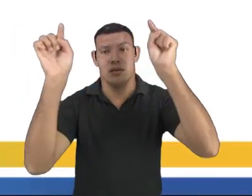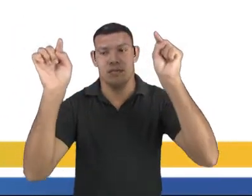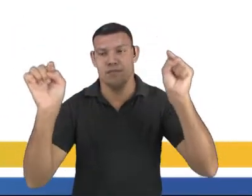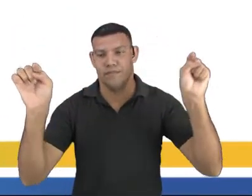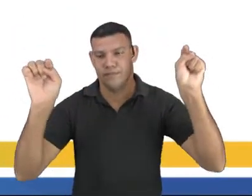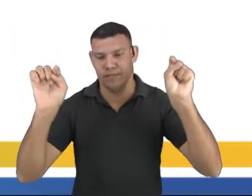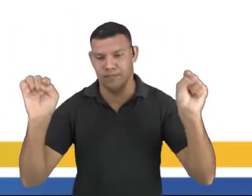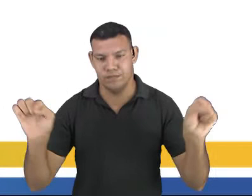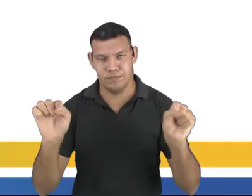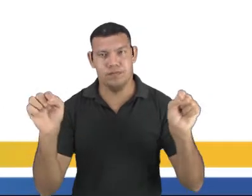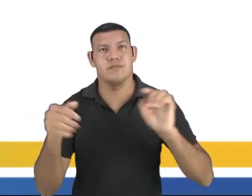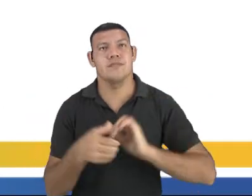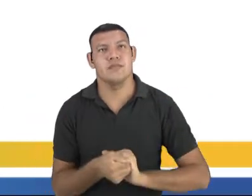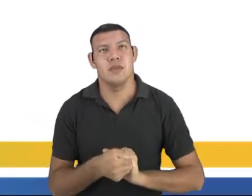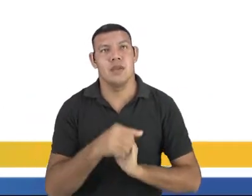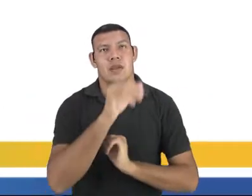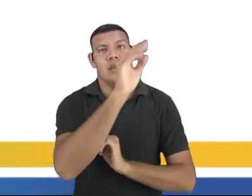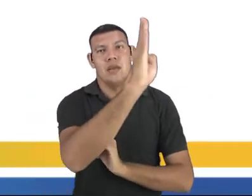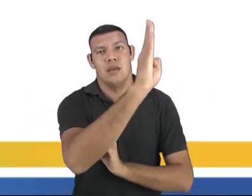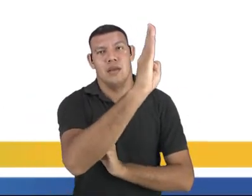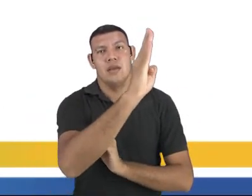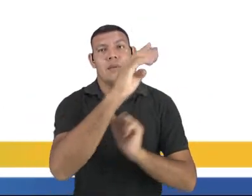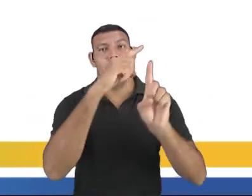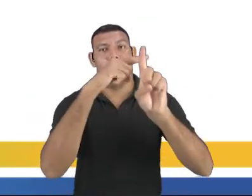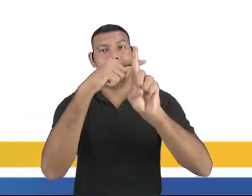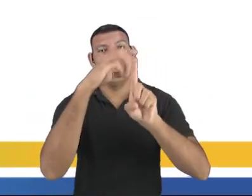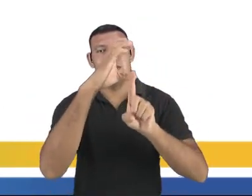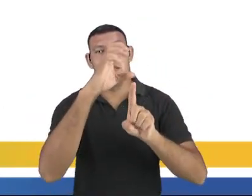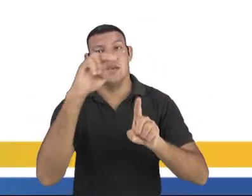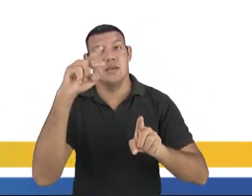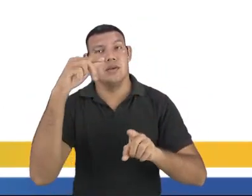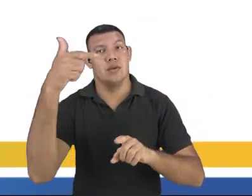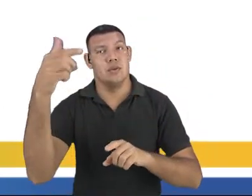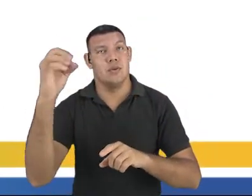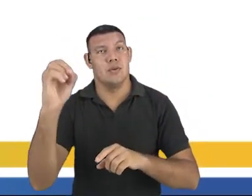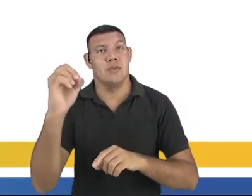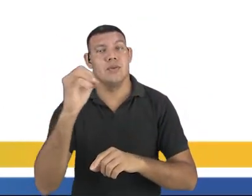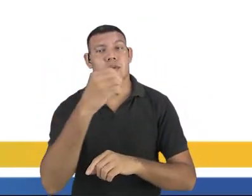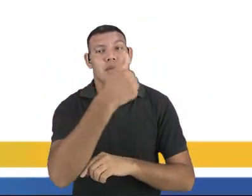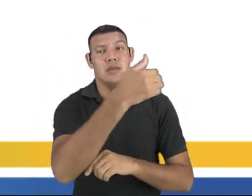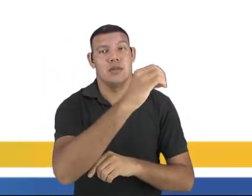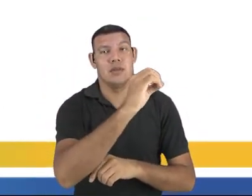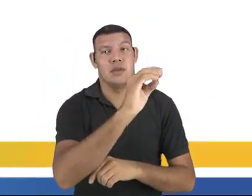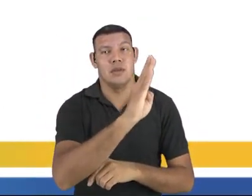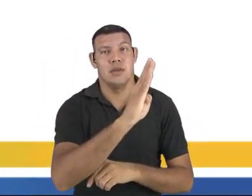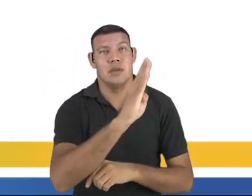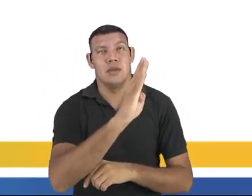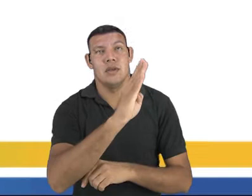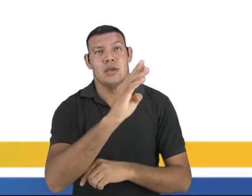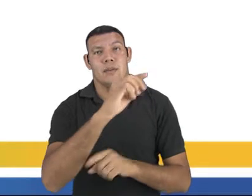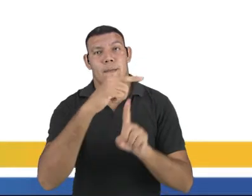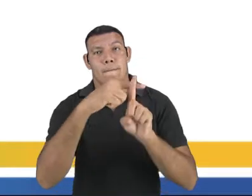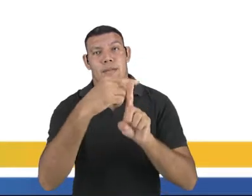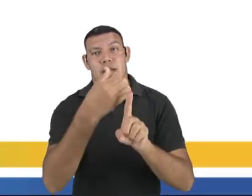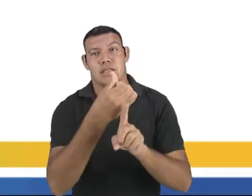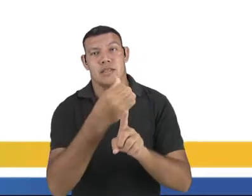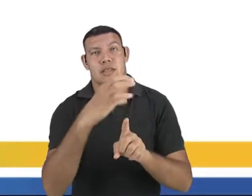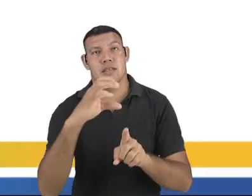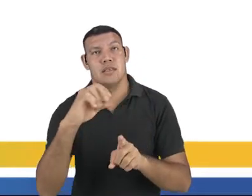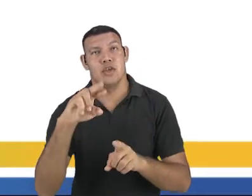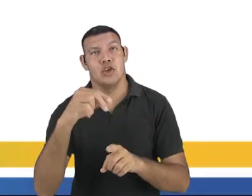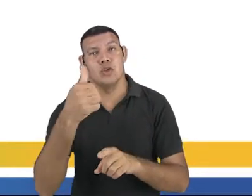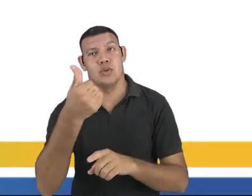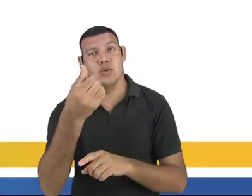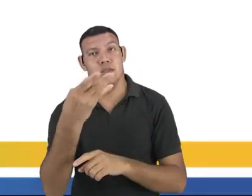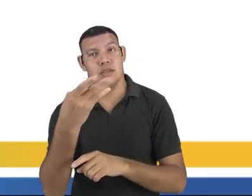nós temos aqui bermuda + camisa igual a 2010 bebê mas sem ser igual a 164 que foi